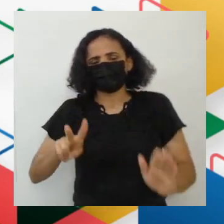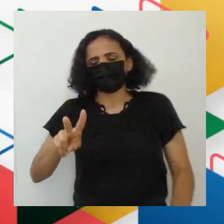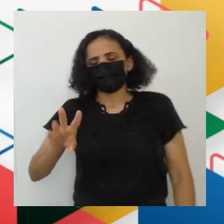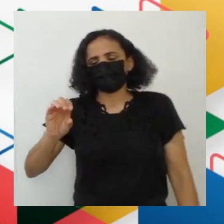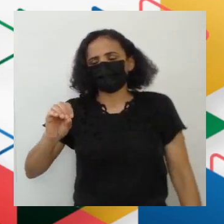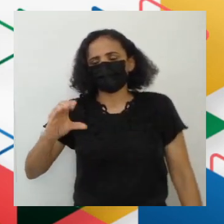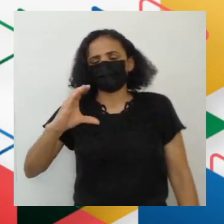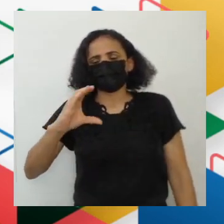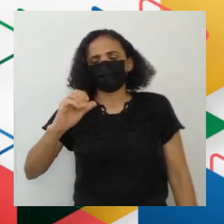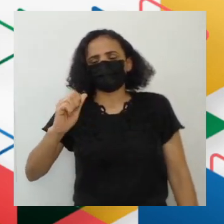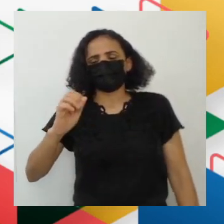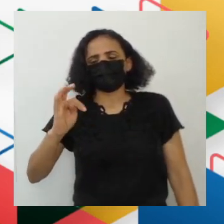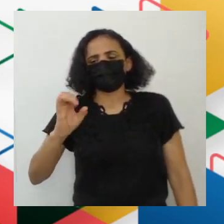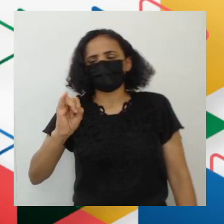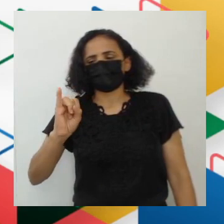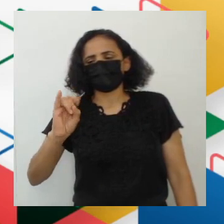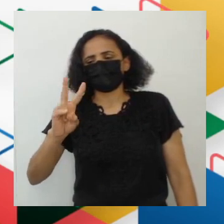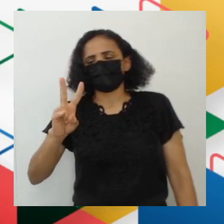irerê,